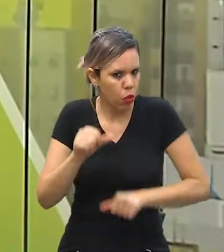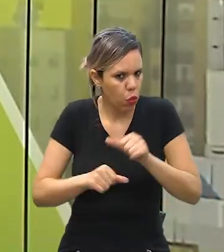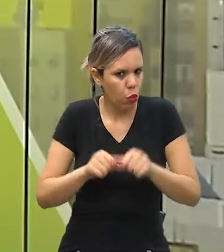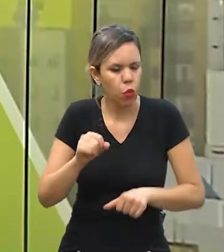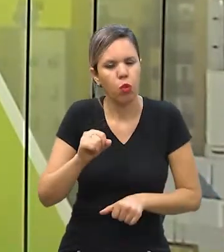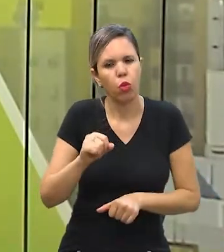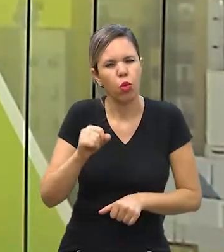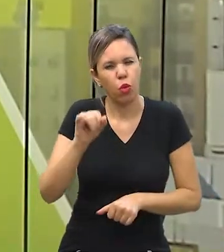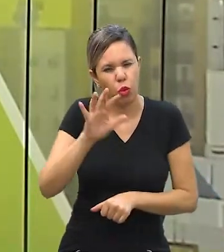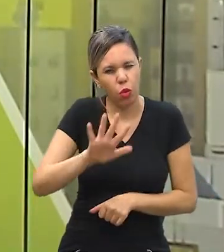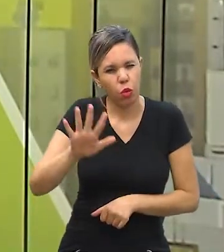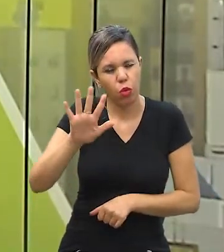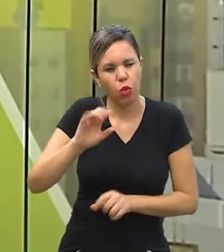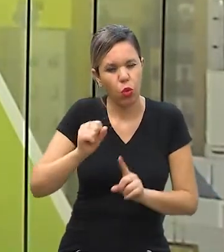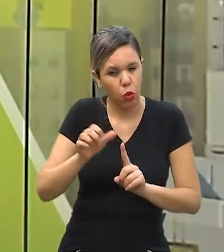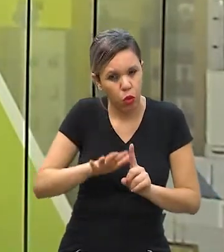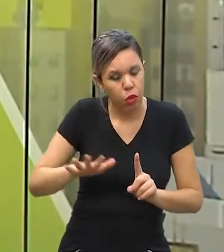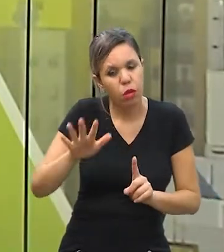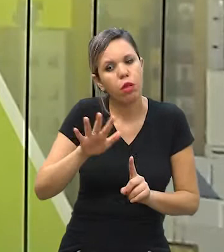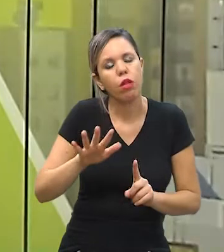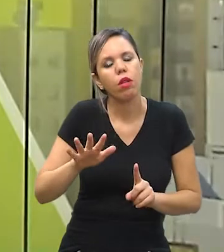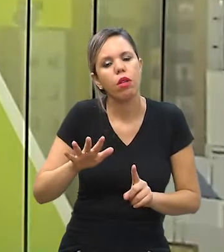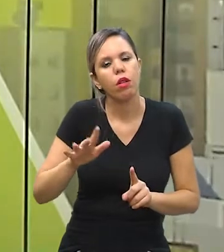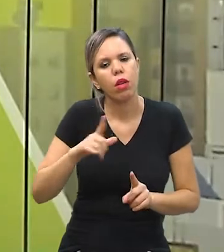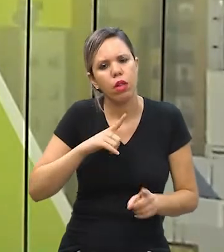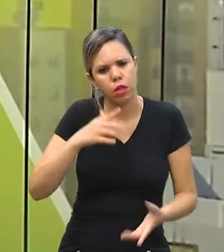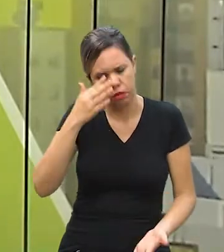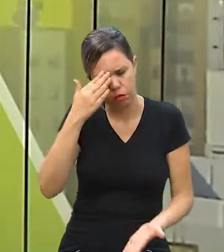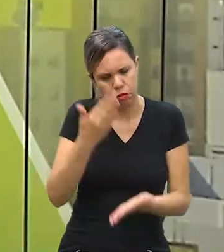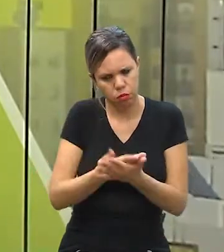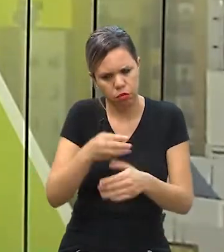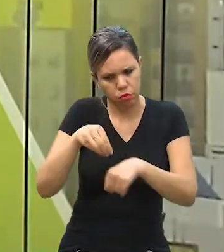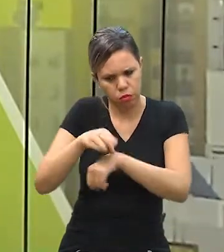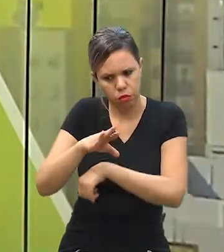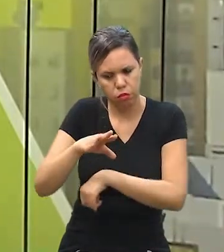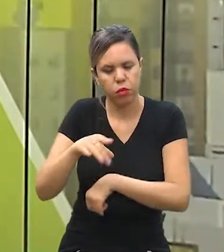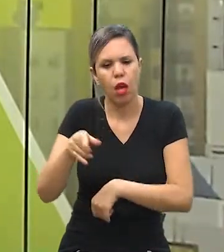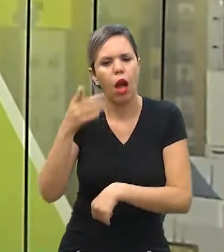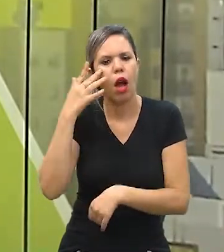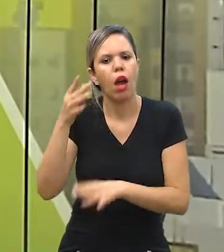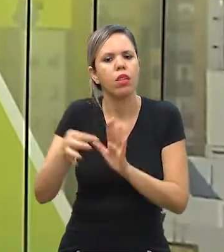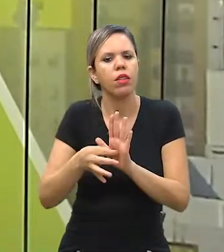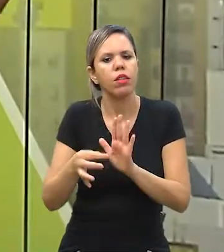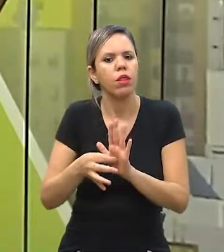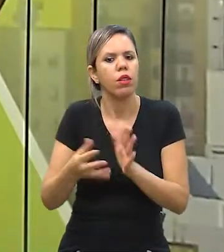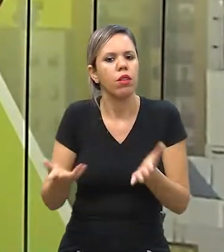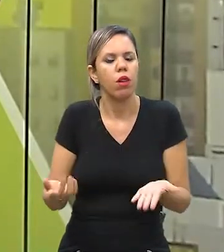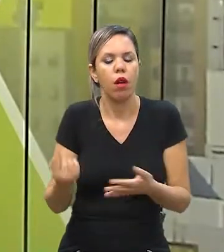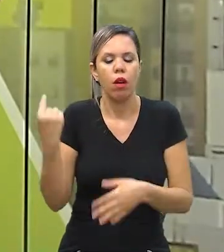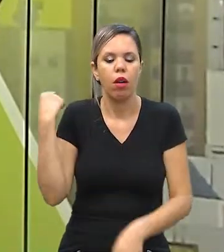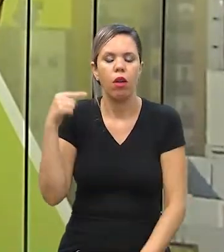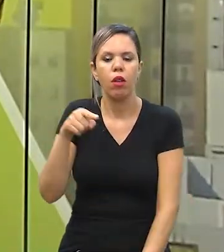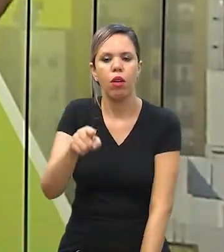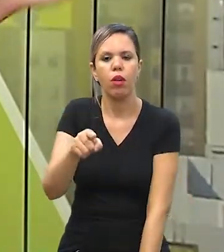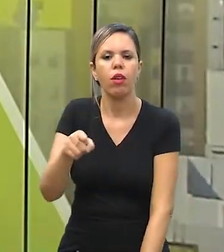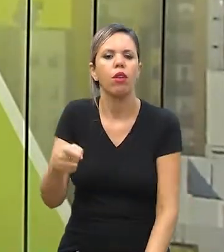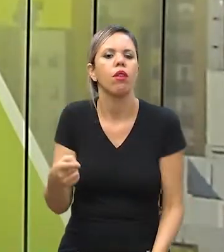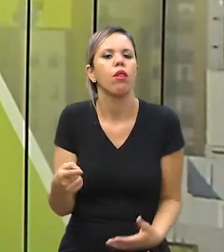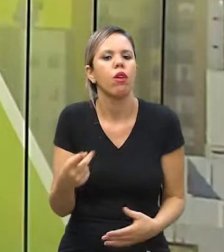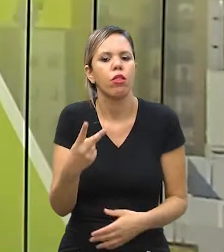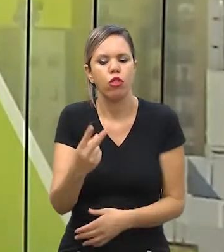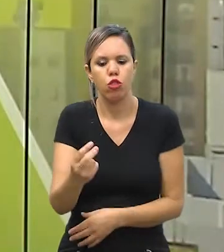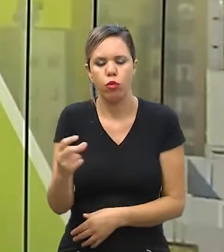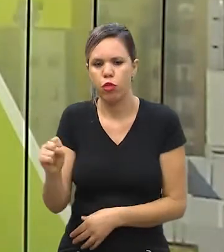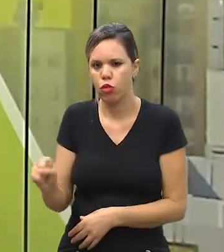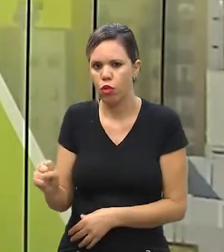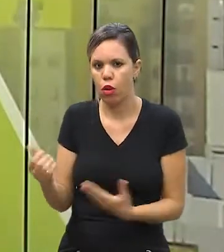imagem que eles têm em relação à sociedade, ter mais credibilidade? Como é que você vê essa situação da época que você se filiou em 2008